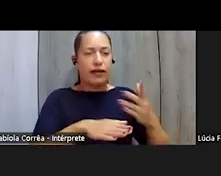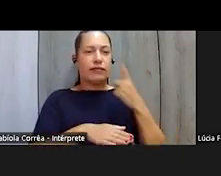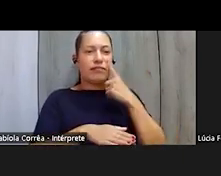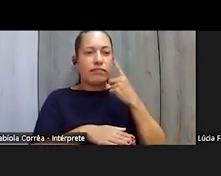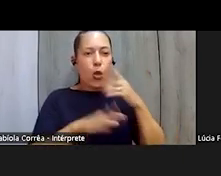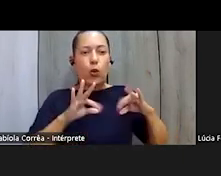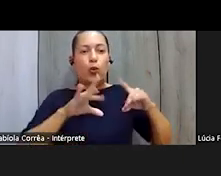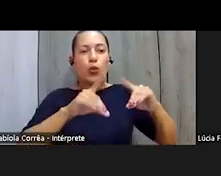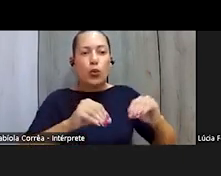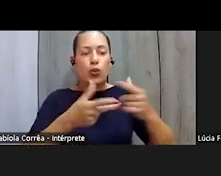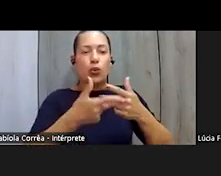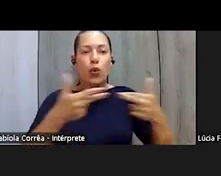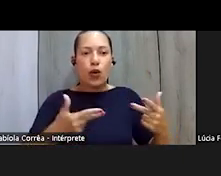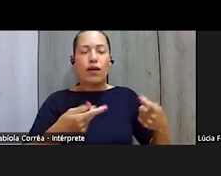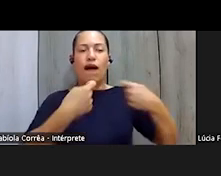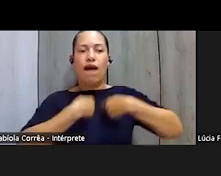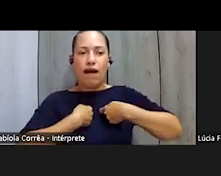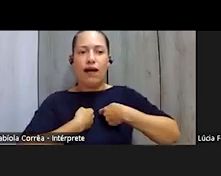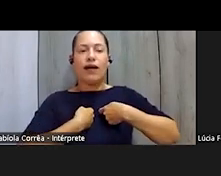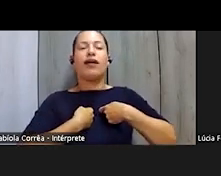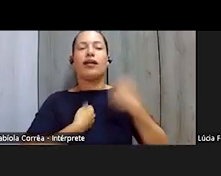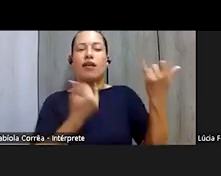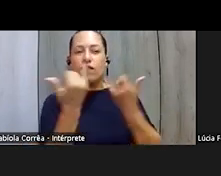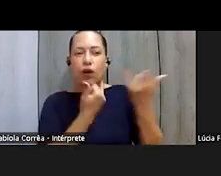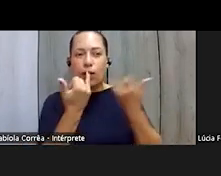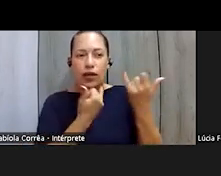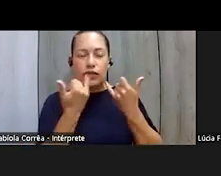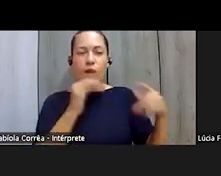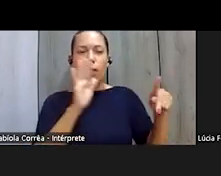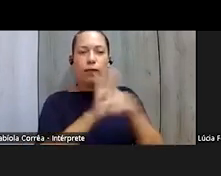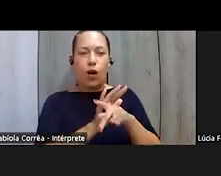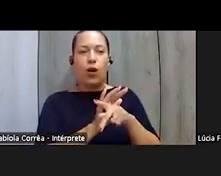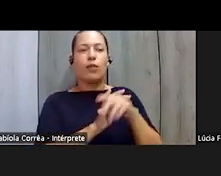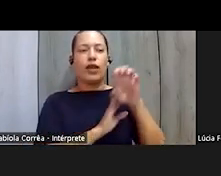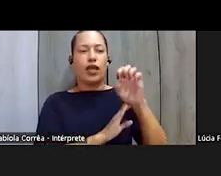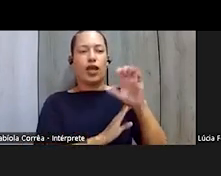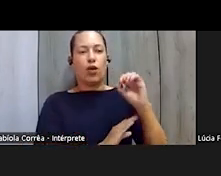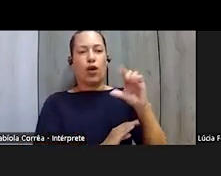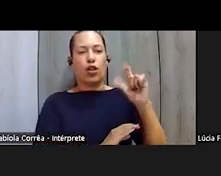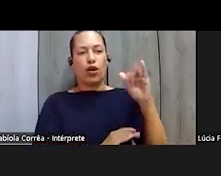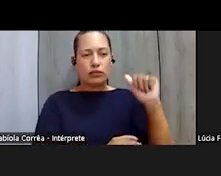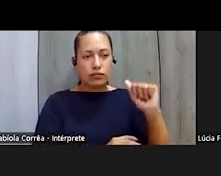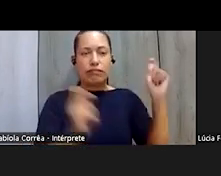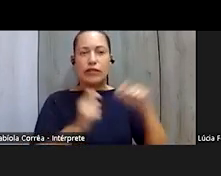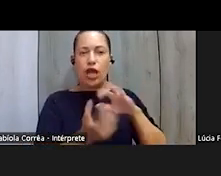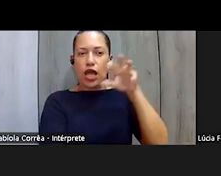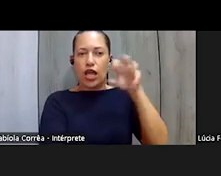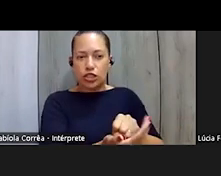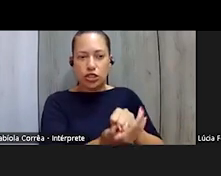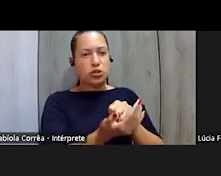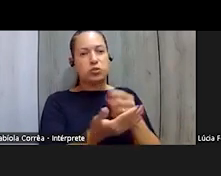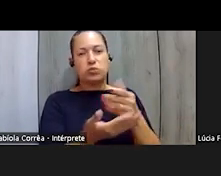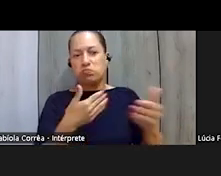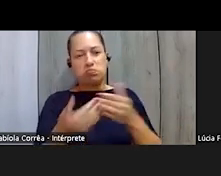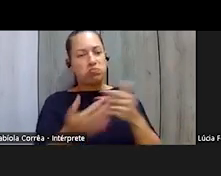uma informação ecológica e que é produzido e deixado um registro, seja no sedimento, numa